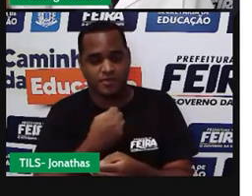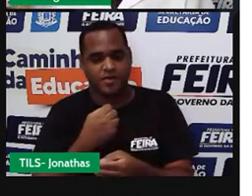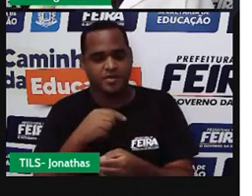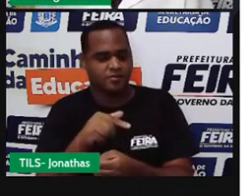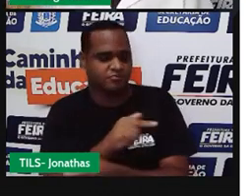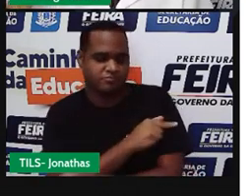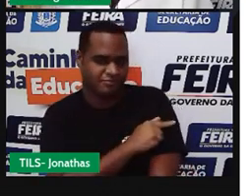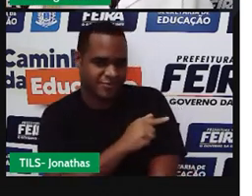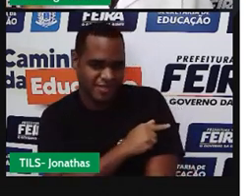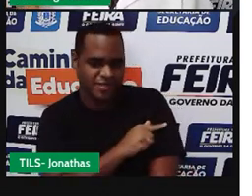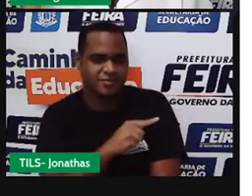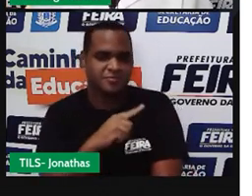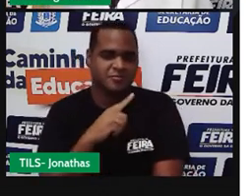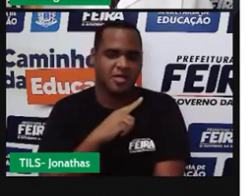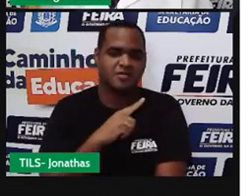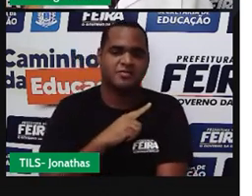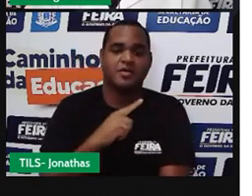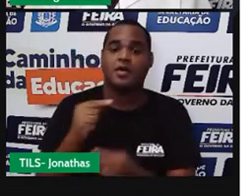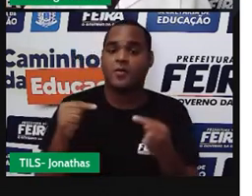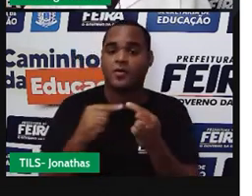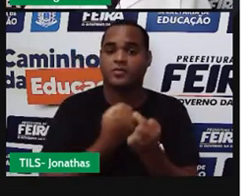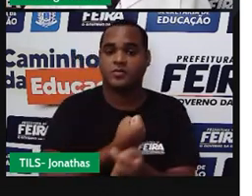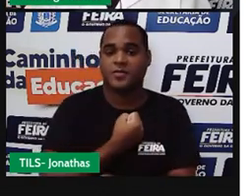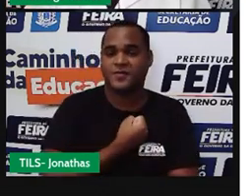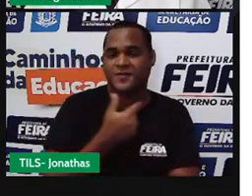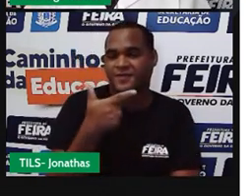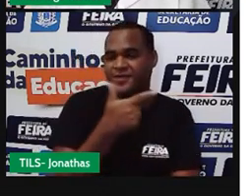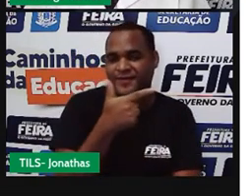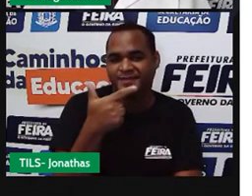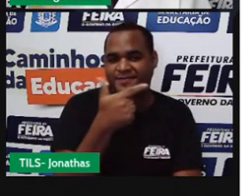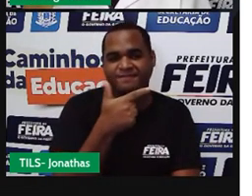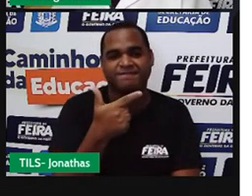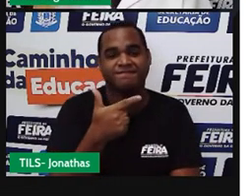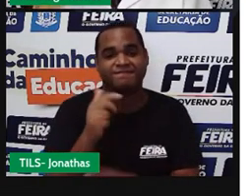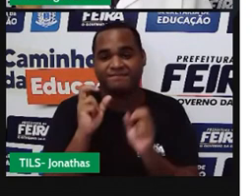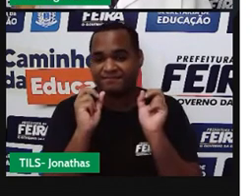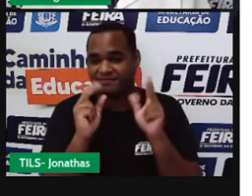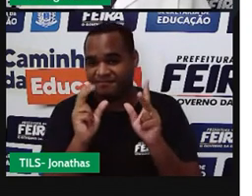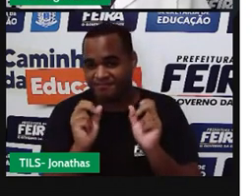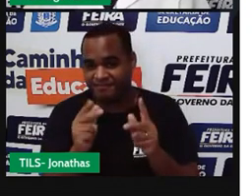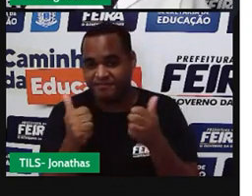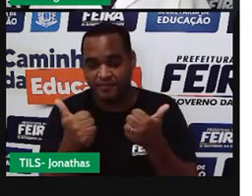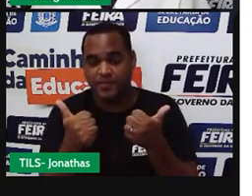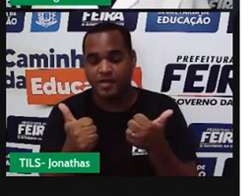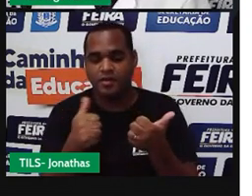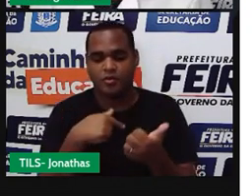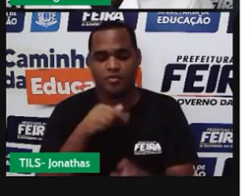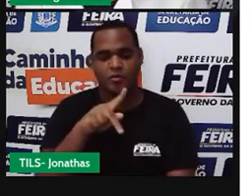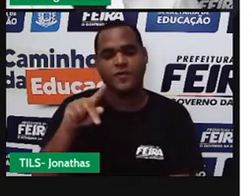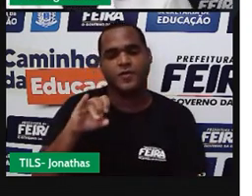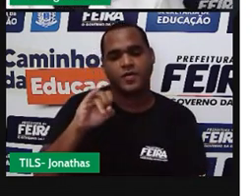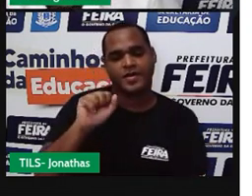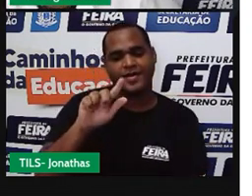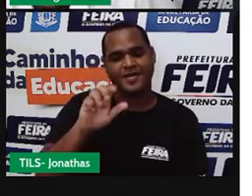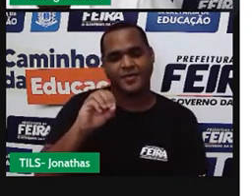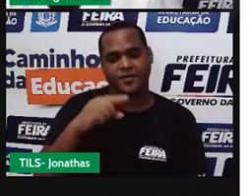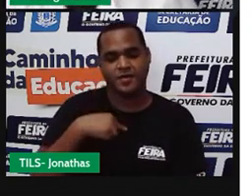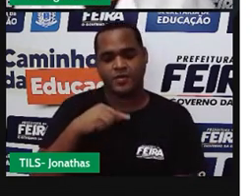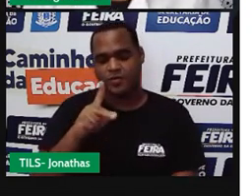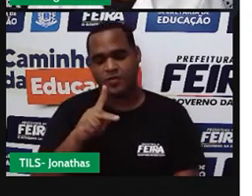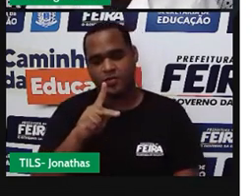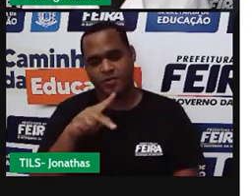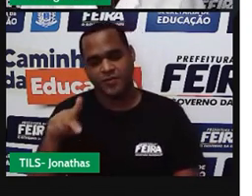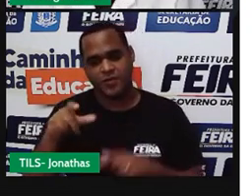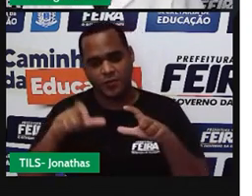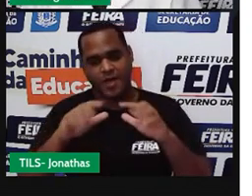sétimo ano aula de número 22 Tá bom eu sou professor Iago Ramos veio lá da